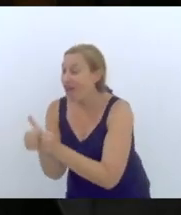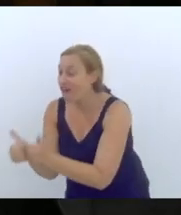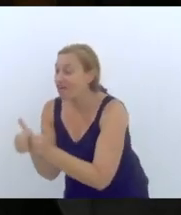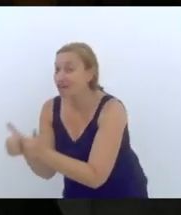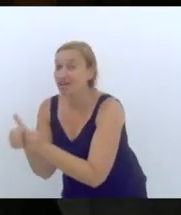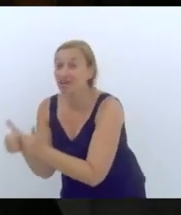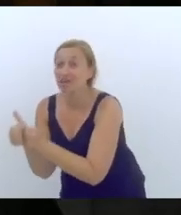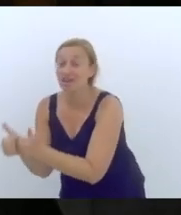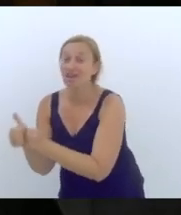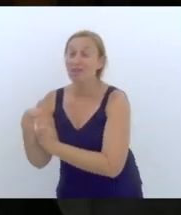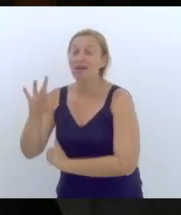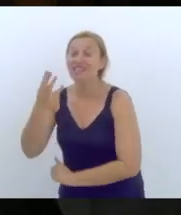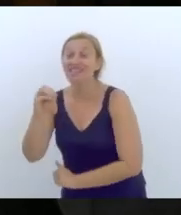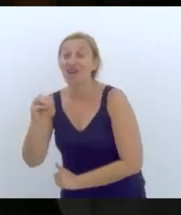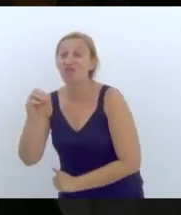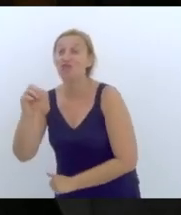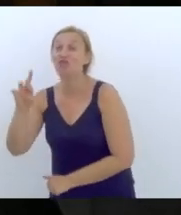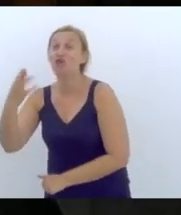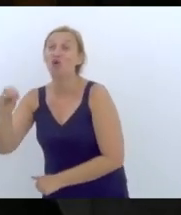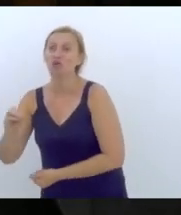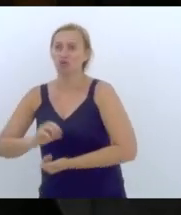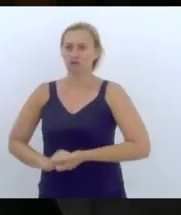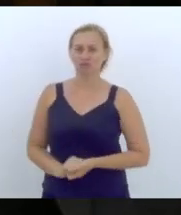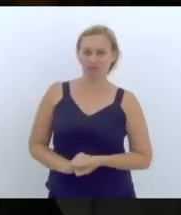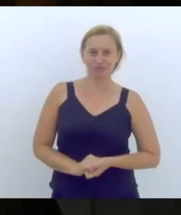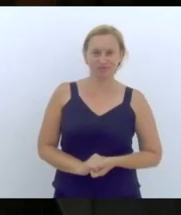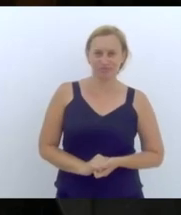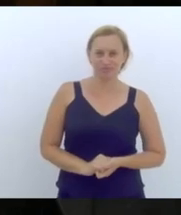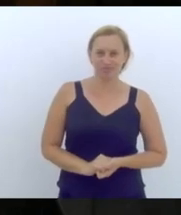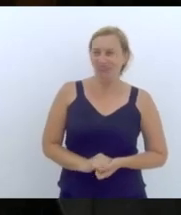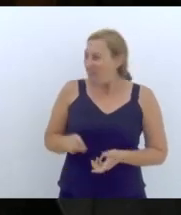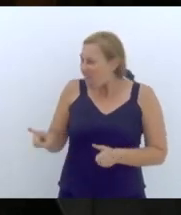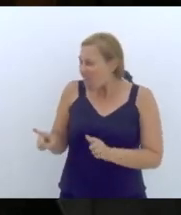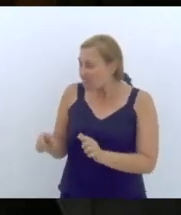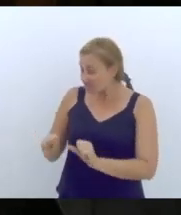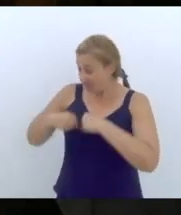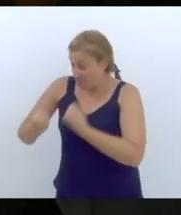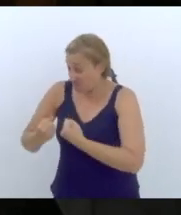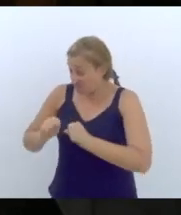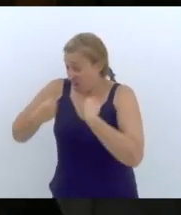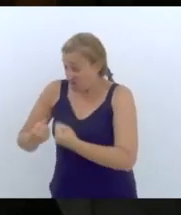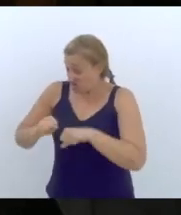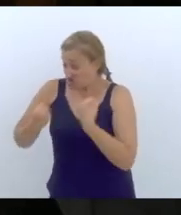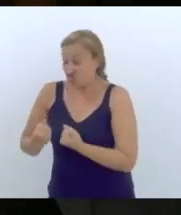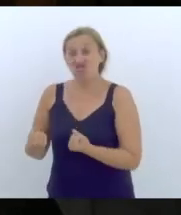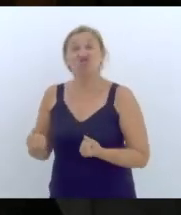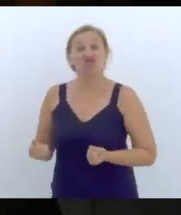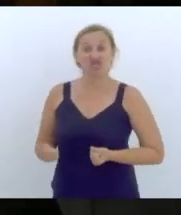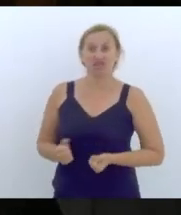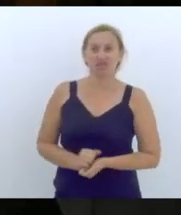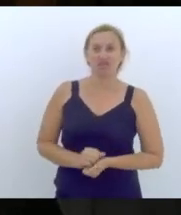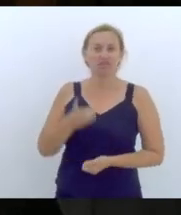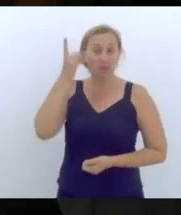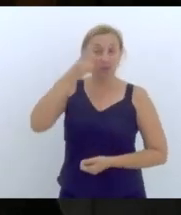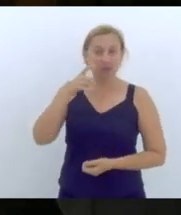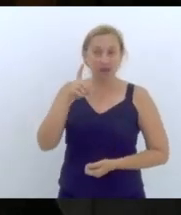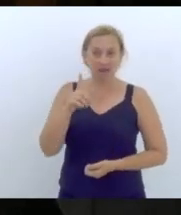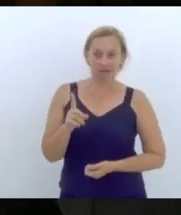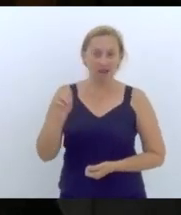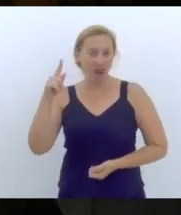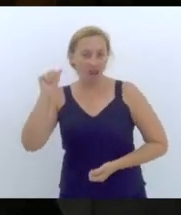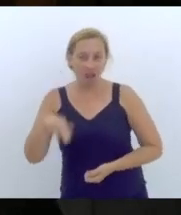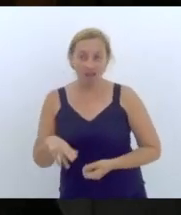do Marcelo Freixo. Ele que tanto defende, deputado Alan Lopes,